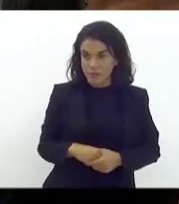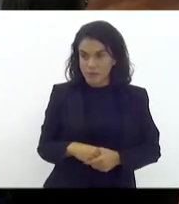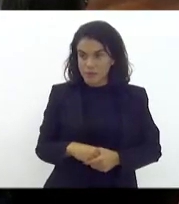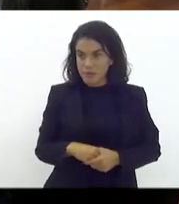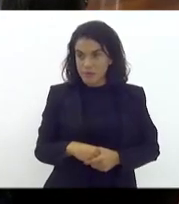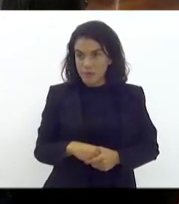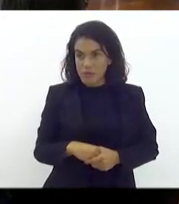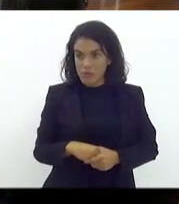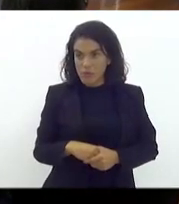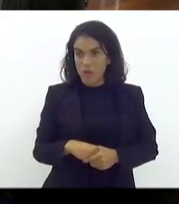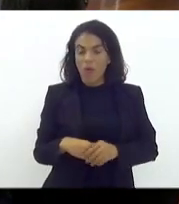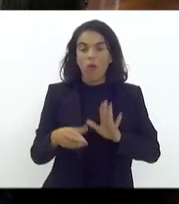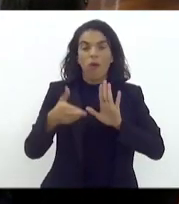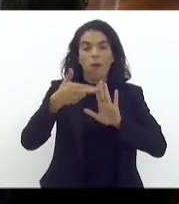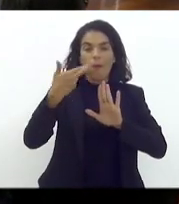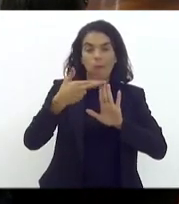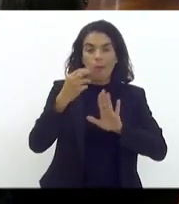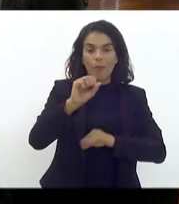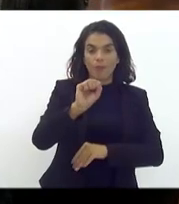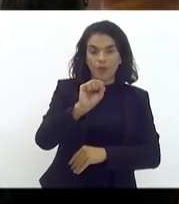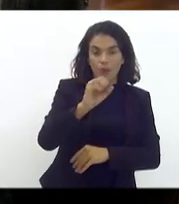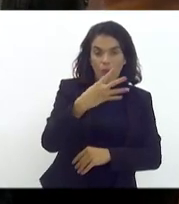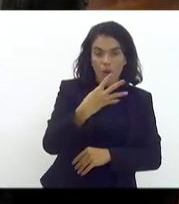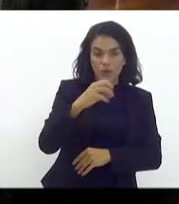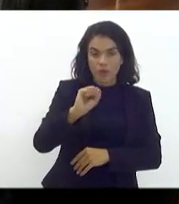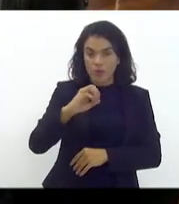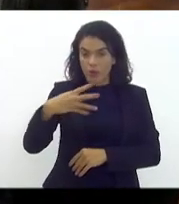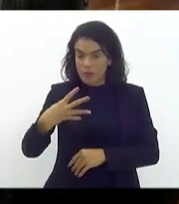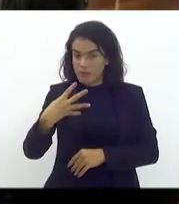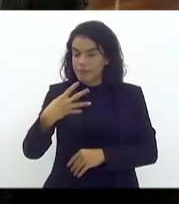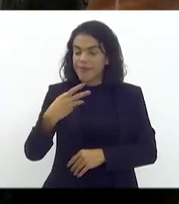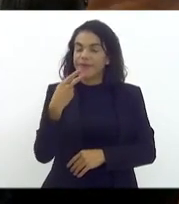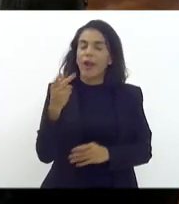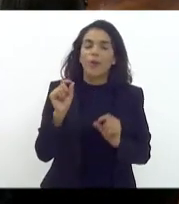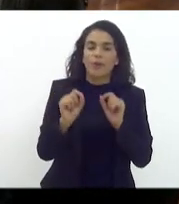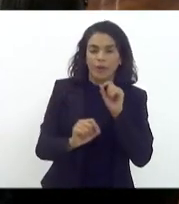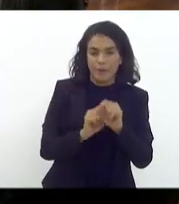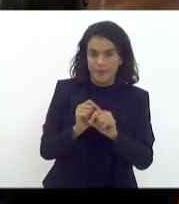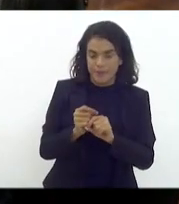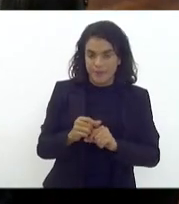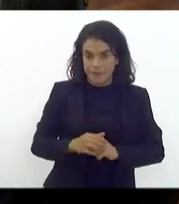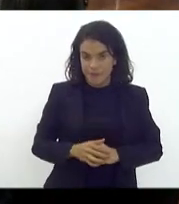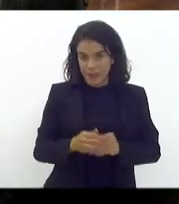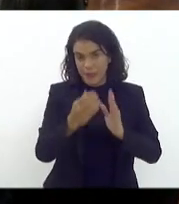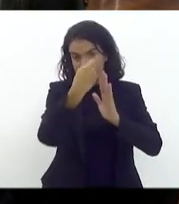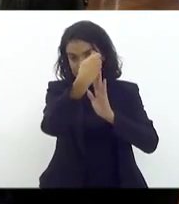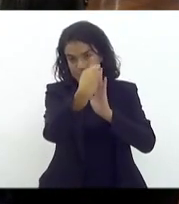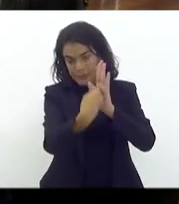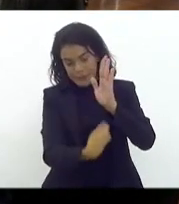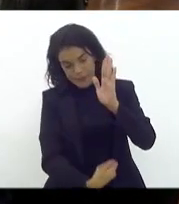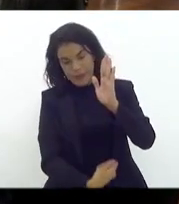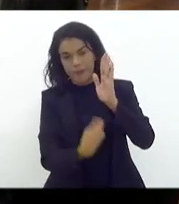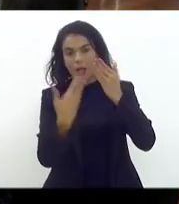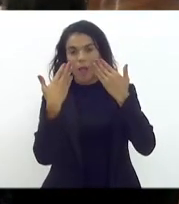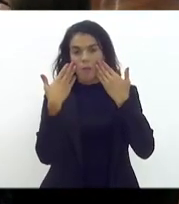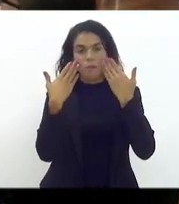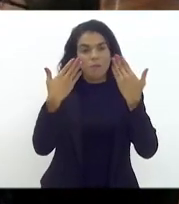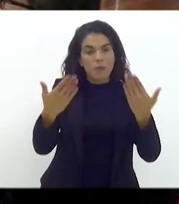a resolução 484 CNJ disse no seu principalmente